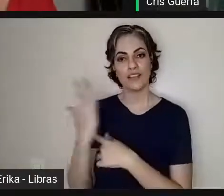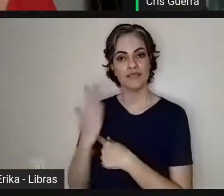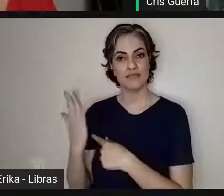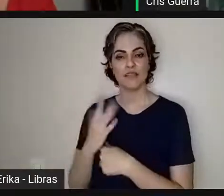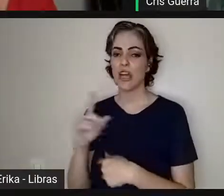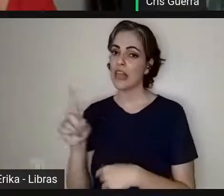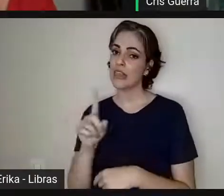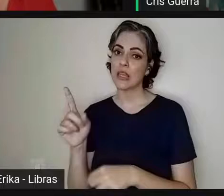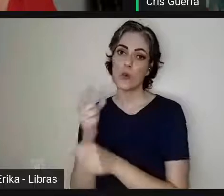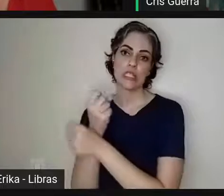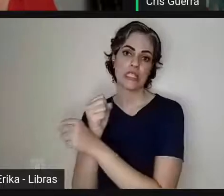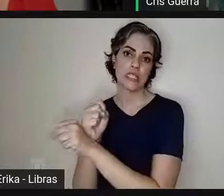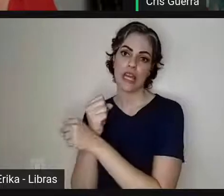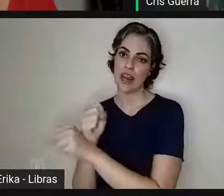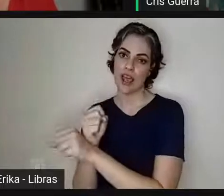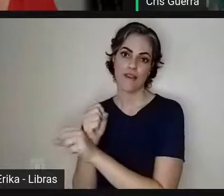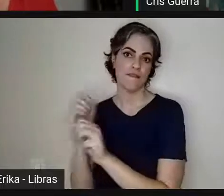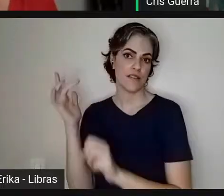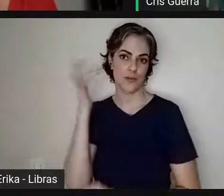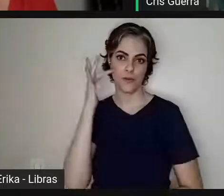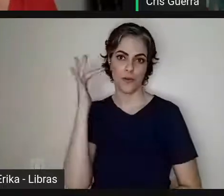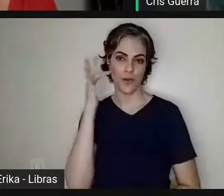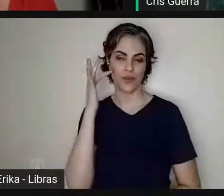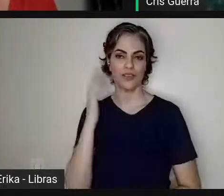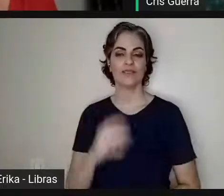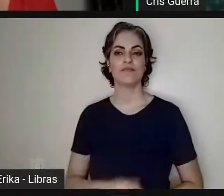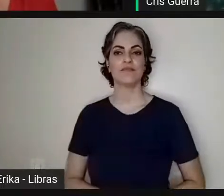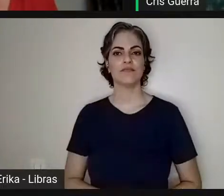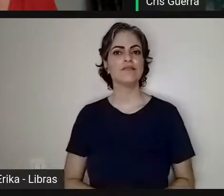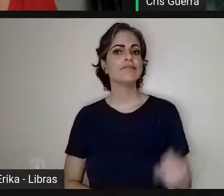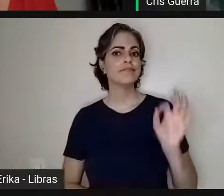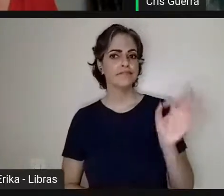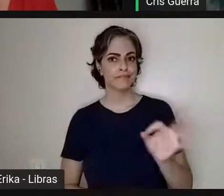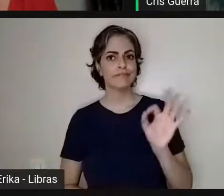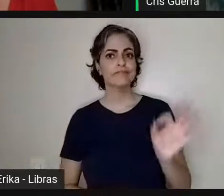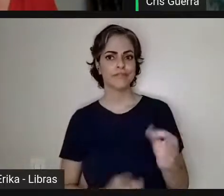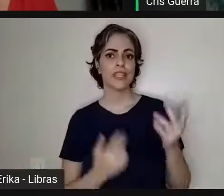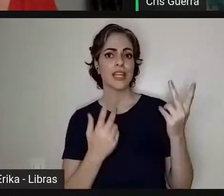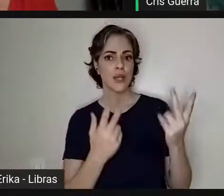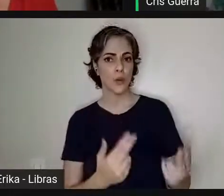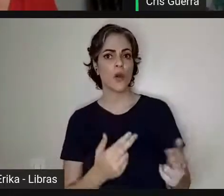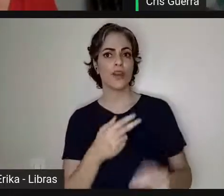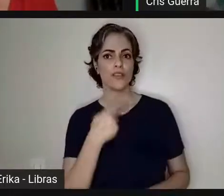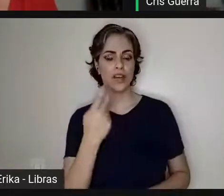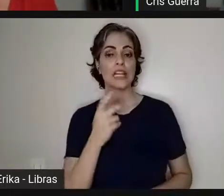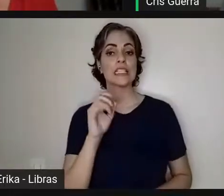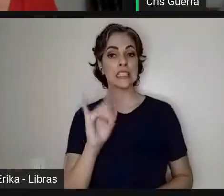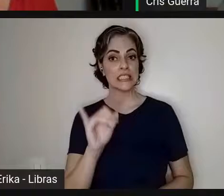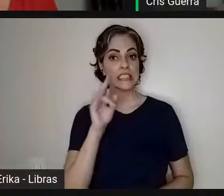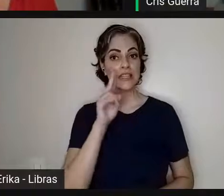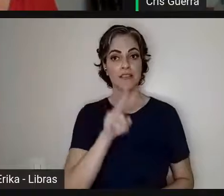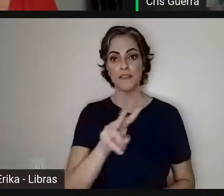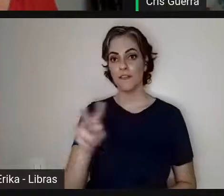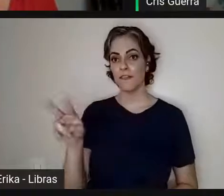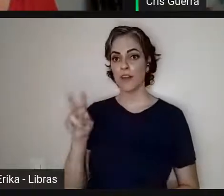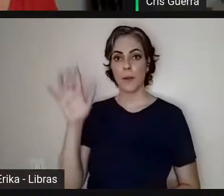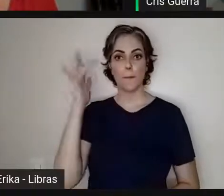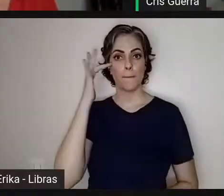é diferente. Eu ia falar exatamente sobre isso, que se a gente for observar na moda, até os